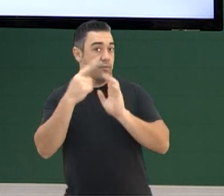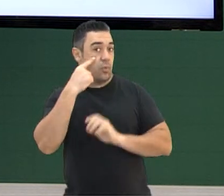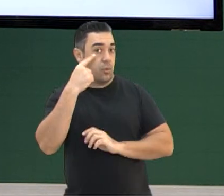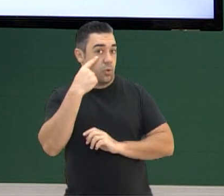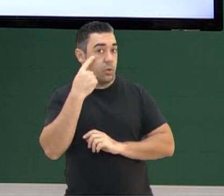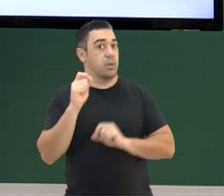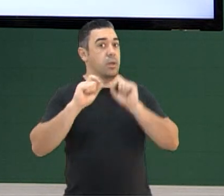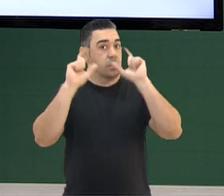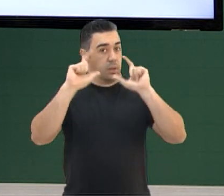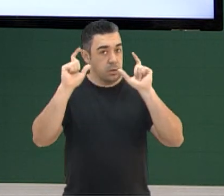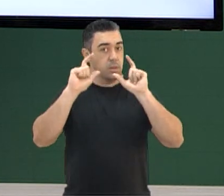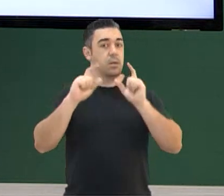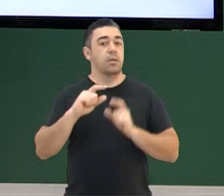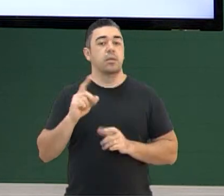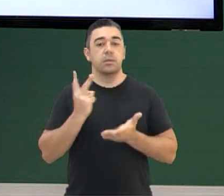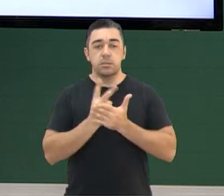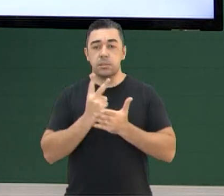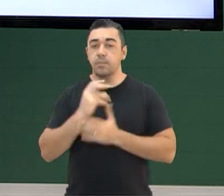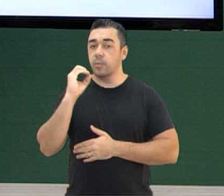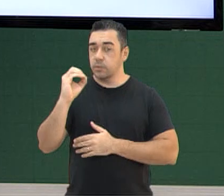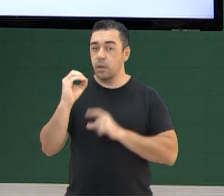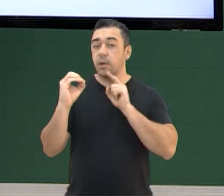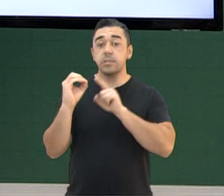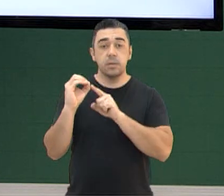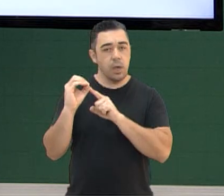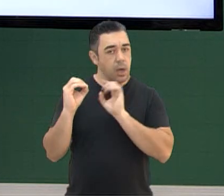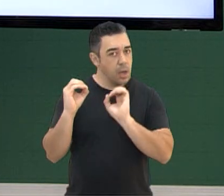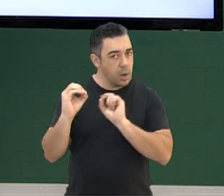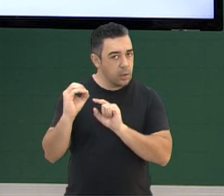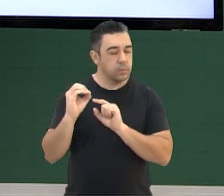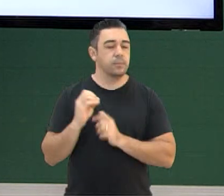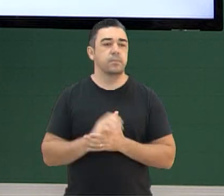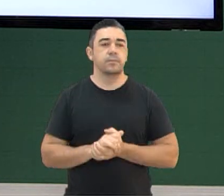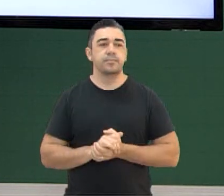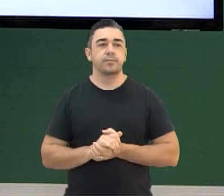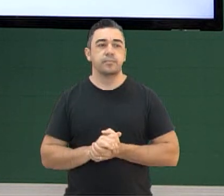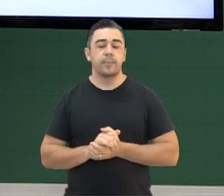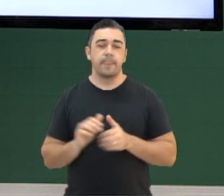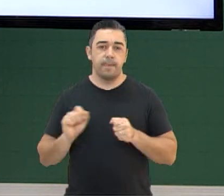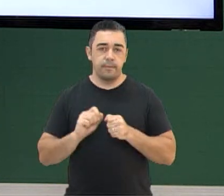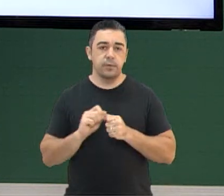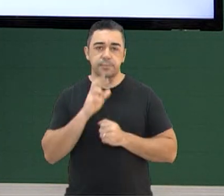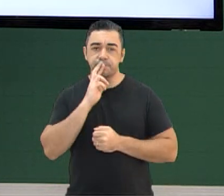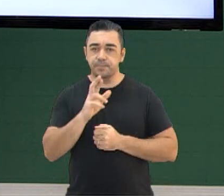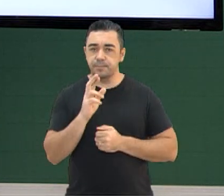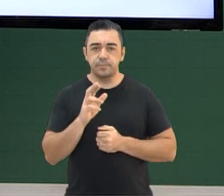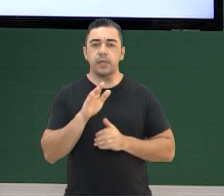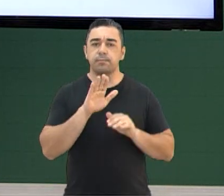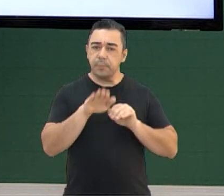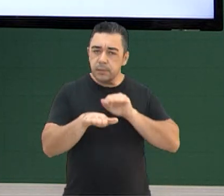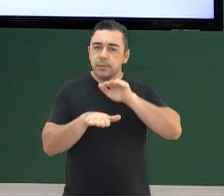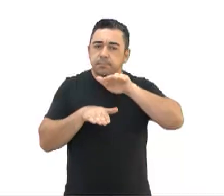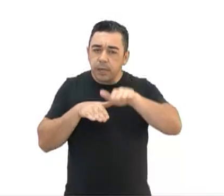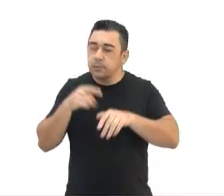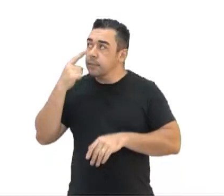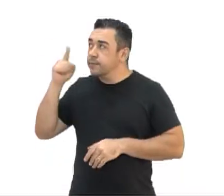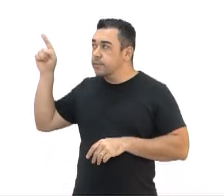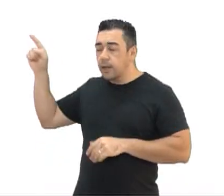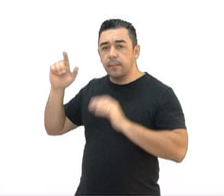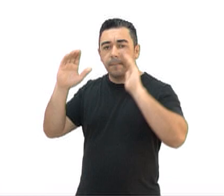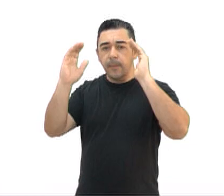negativos, multiplicação por 0 sempre é 0, tá bom? Então, a professora fez bem passo a passo para vocês